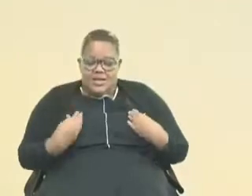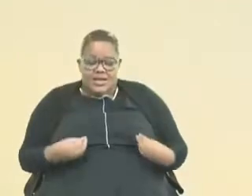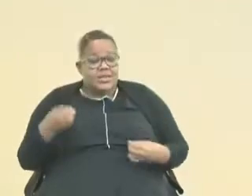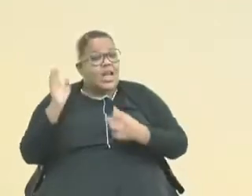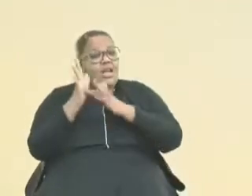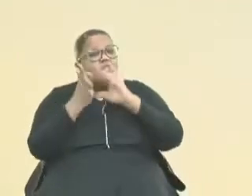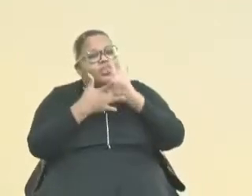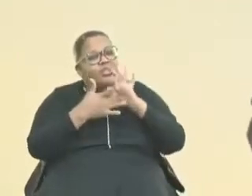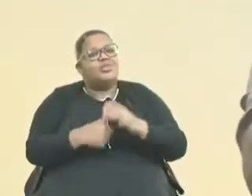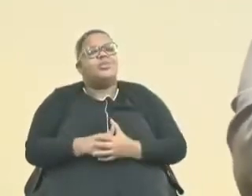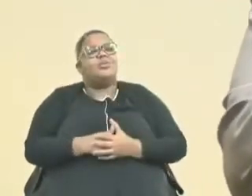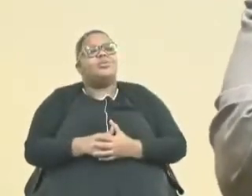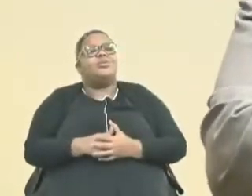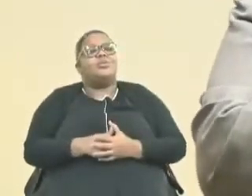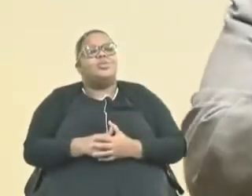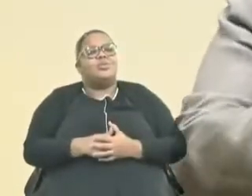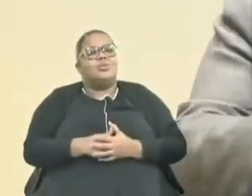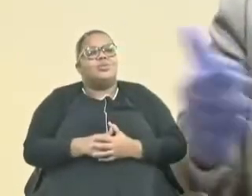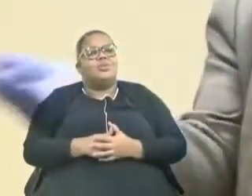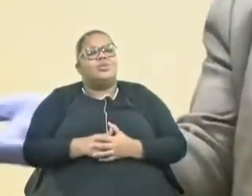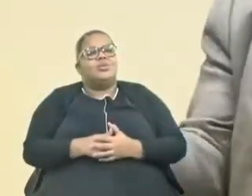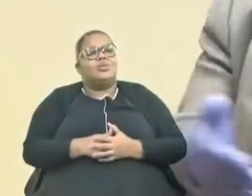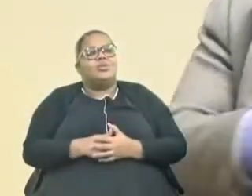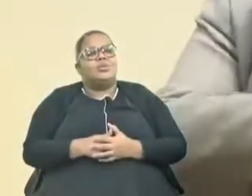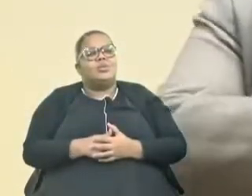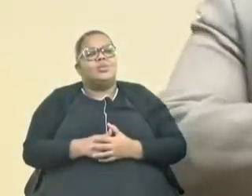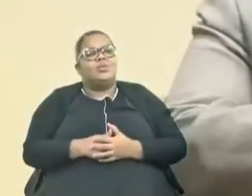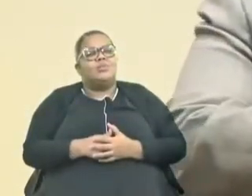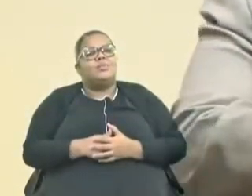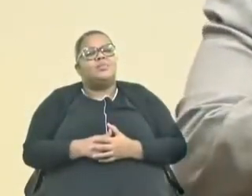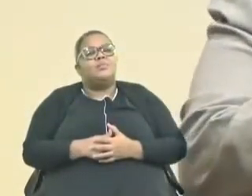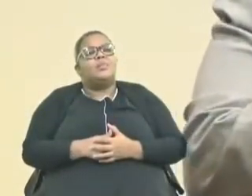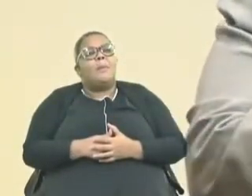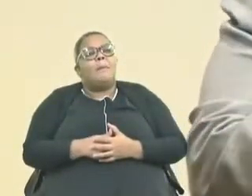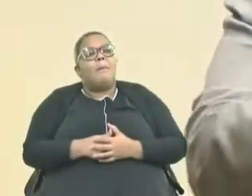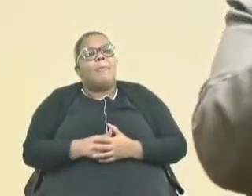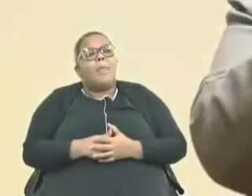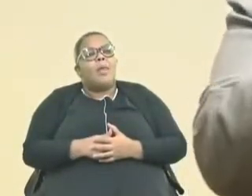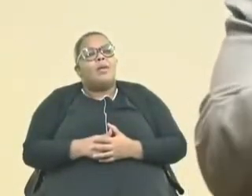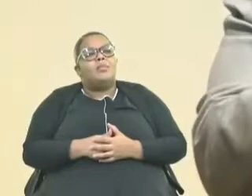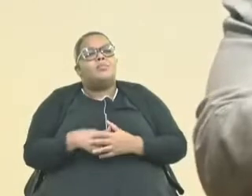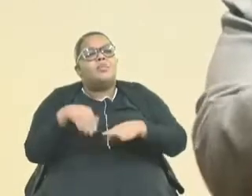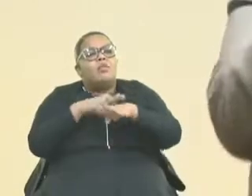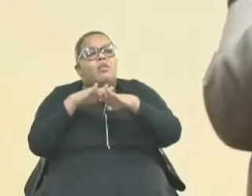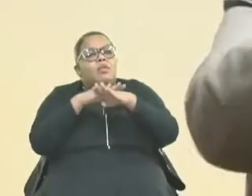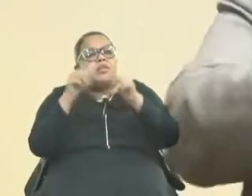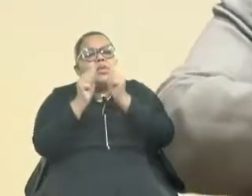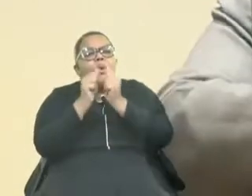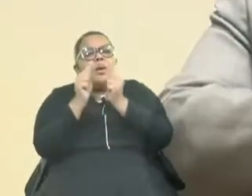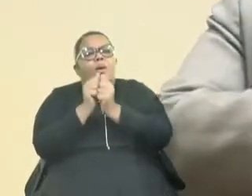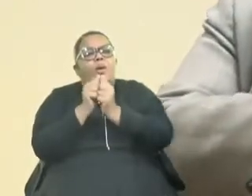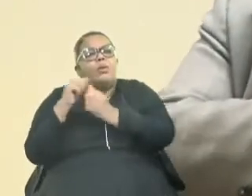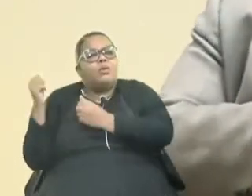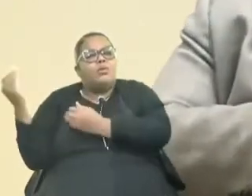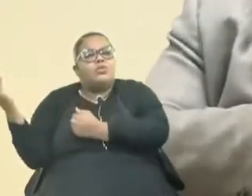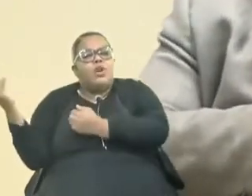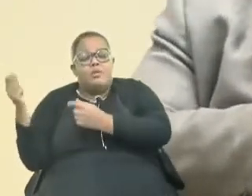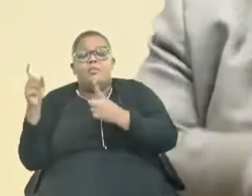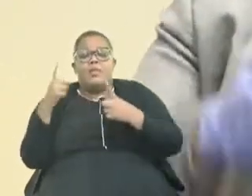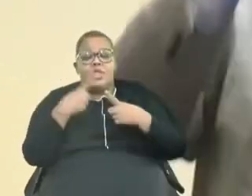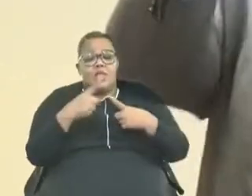o menino despontava é Deus falando com o menino começa a querer cortar o menino eu vou usar um jargão aqui deixa o menino